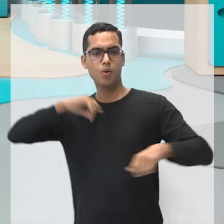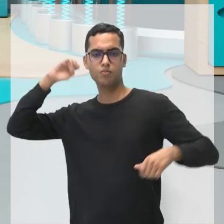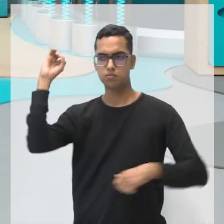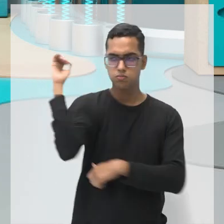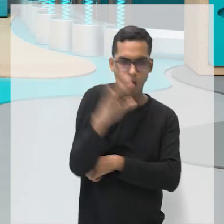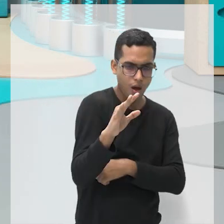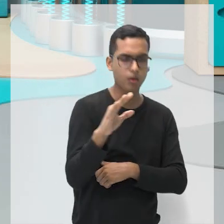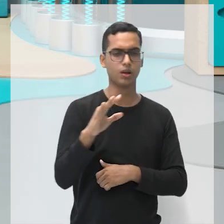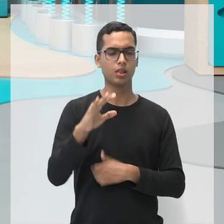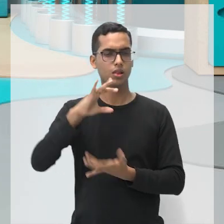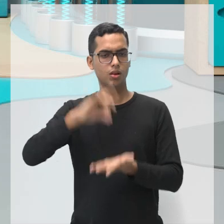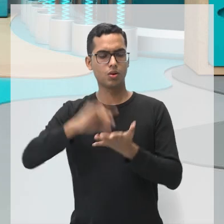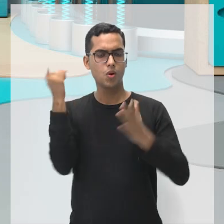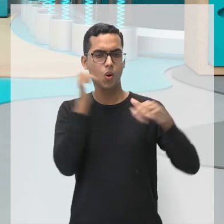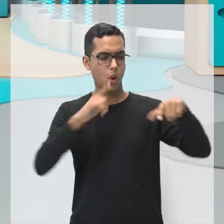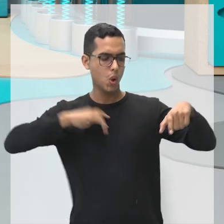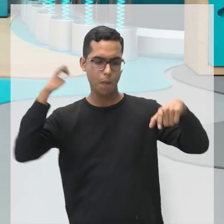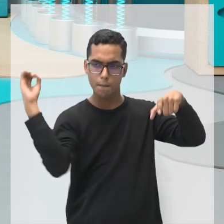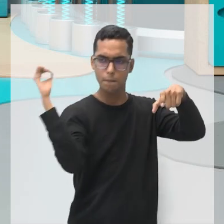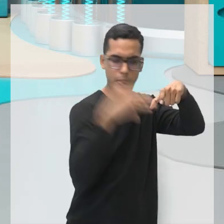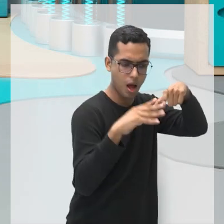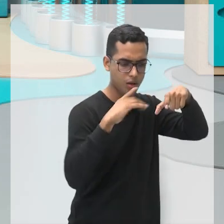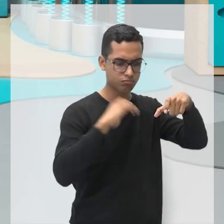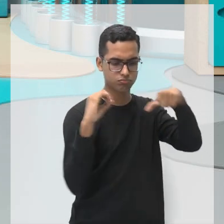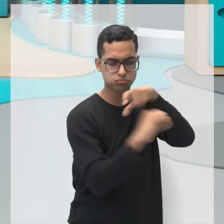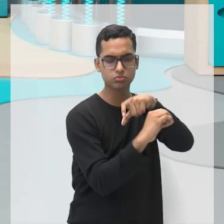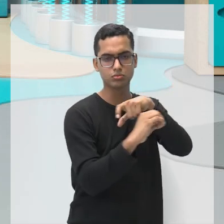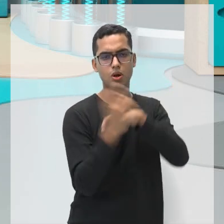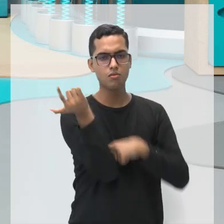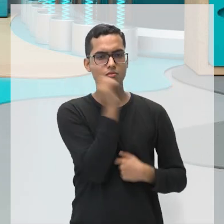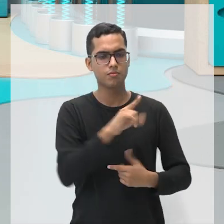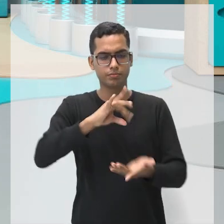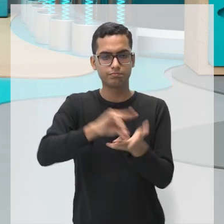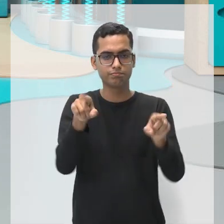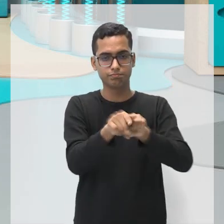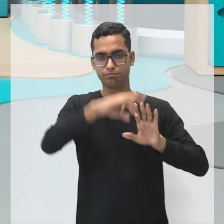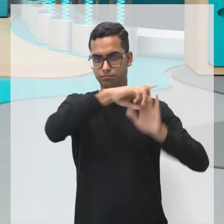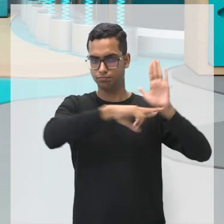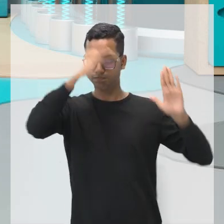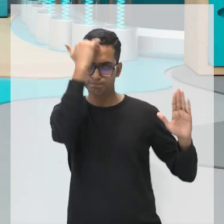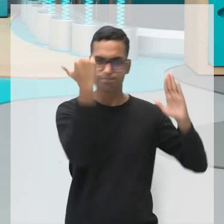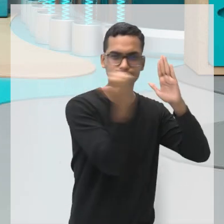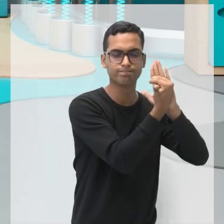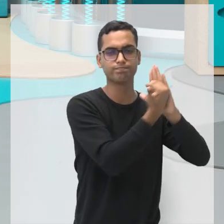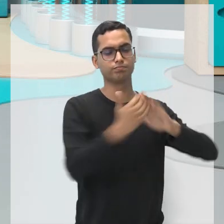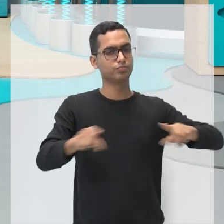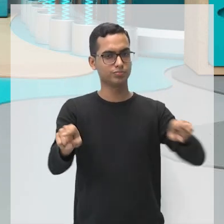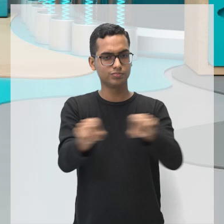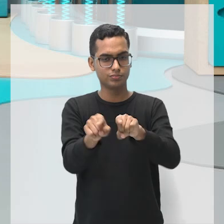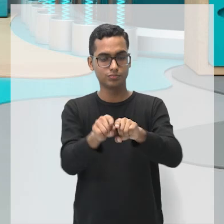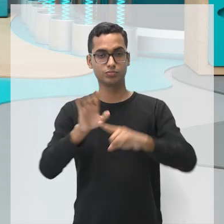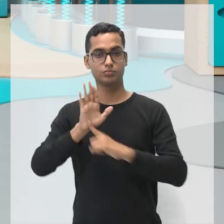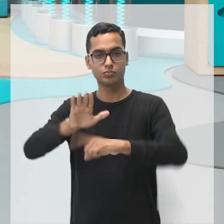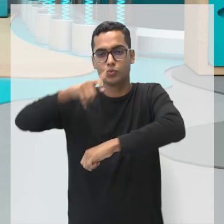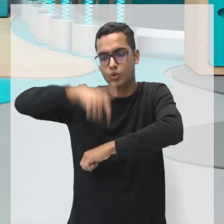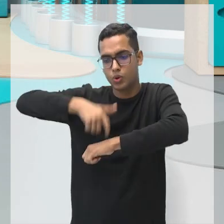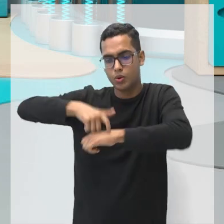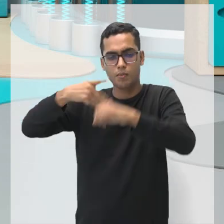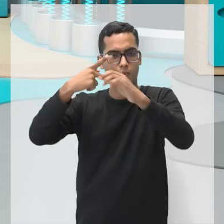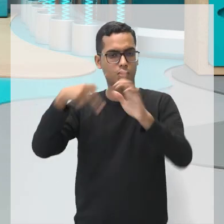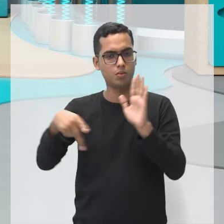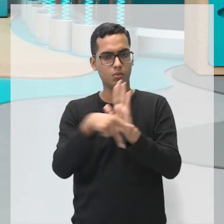de gols respeitando as regras. Regras estas que estabelecem ali, por exemplo, o tempo de